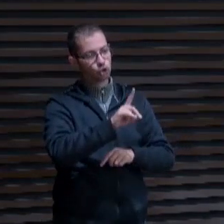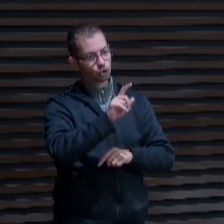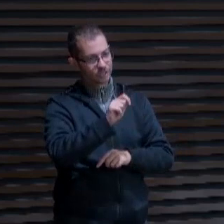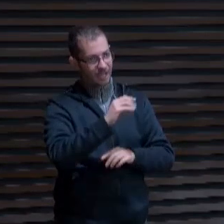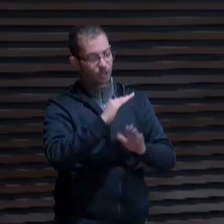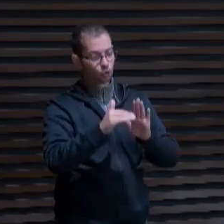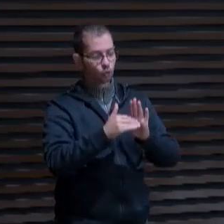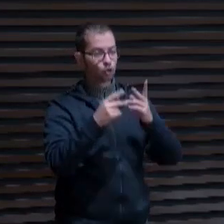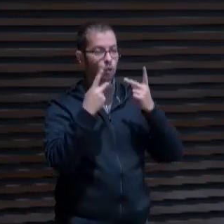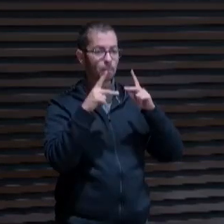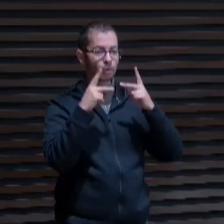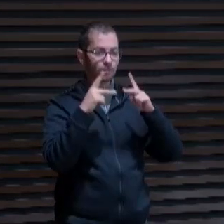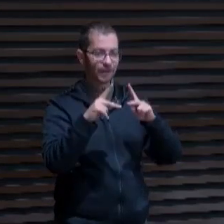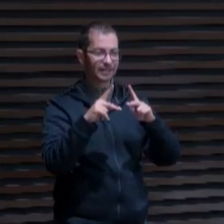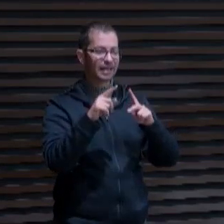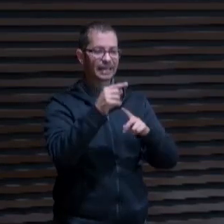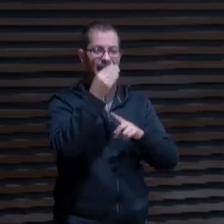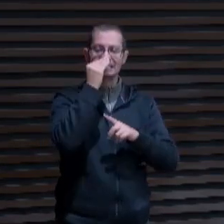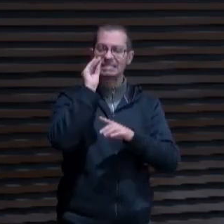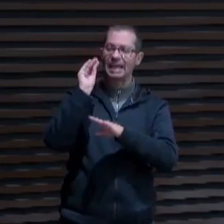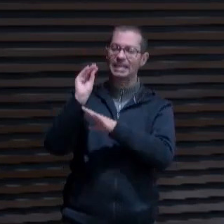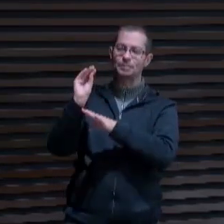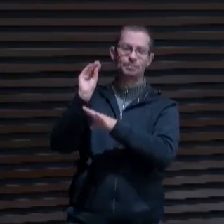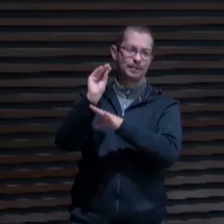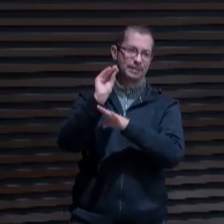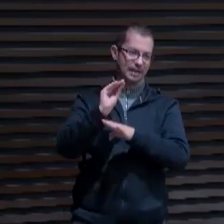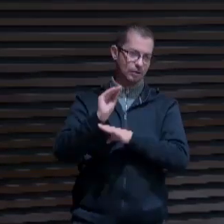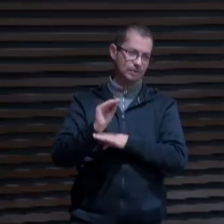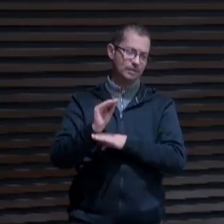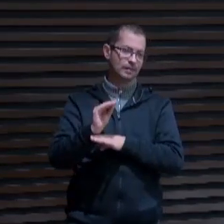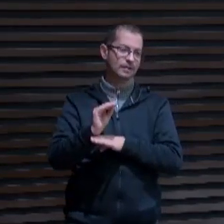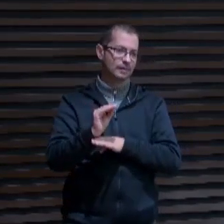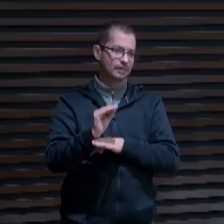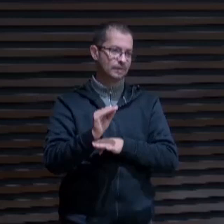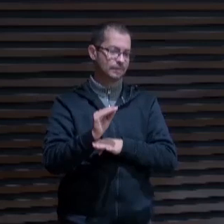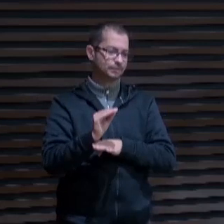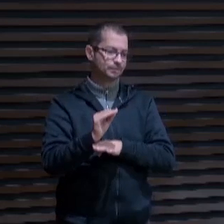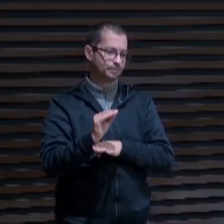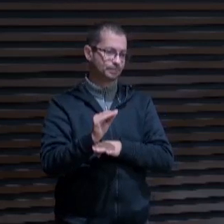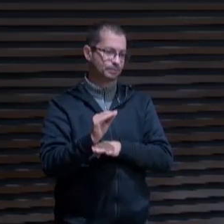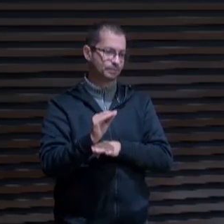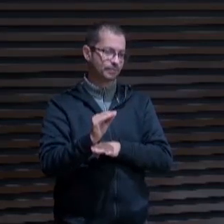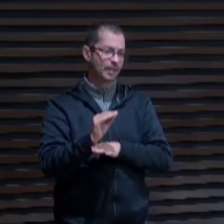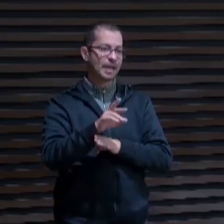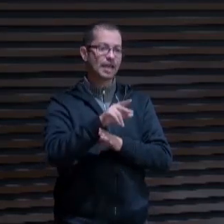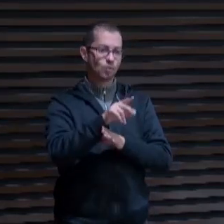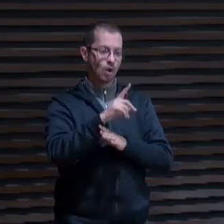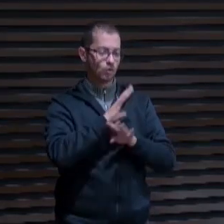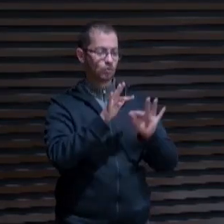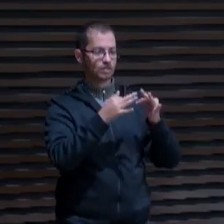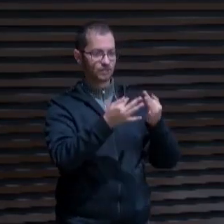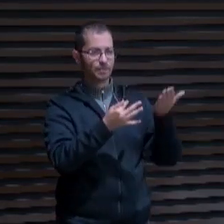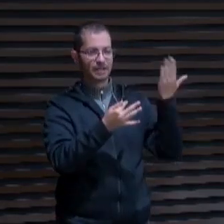enviou. Porém não deram ouvidos, antes se tornaram obstinados, de dura cerviz, como seus pais que não creram